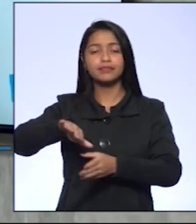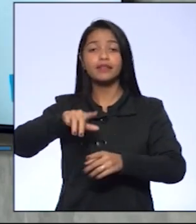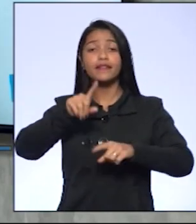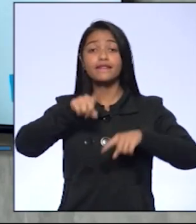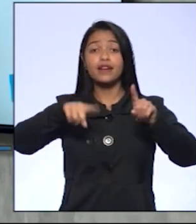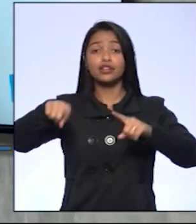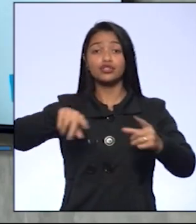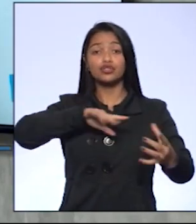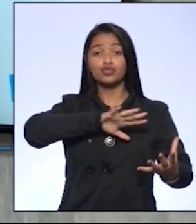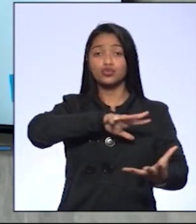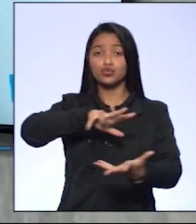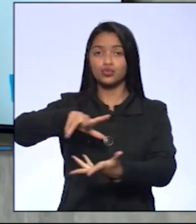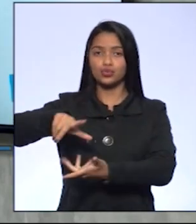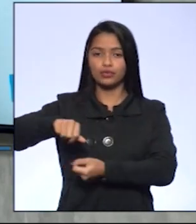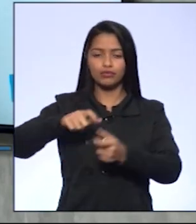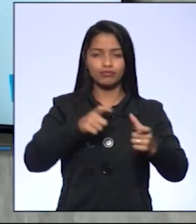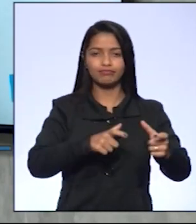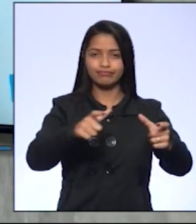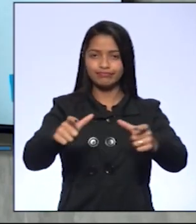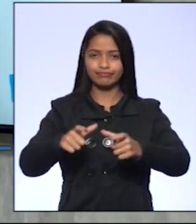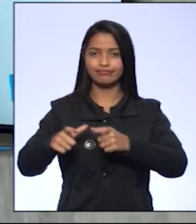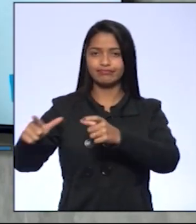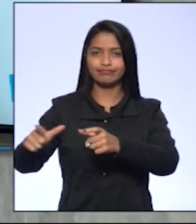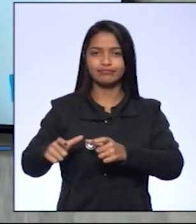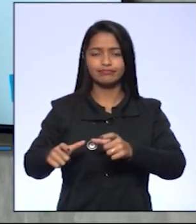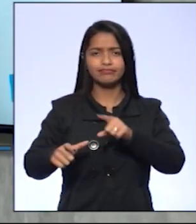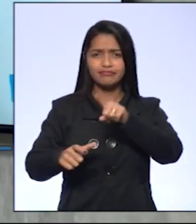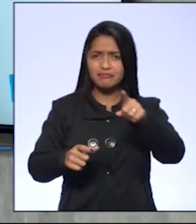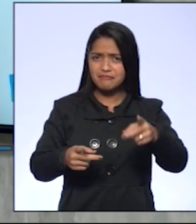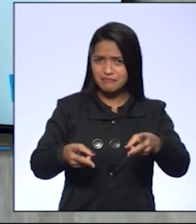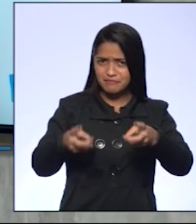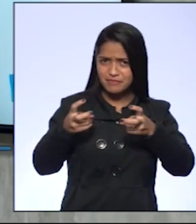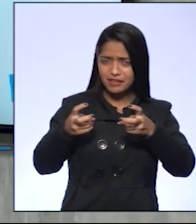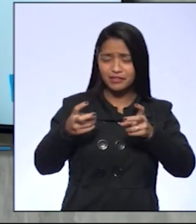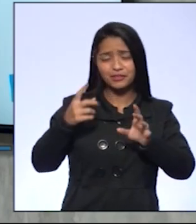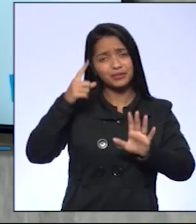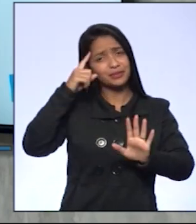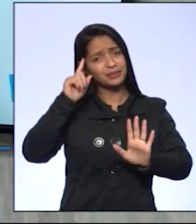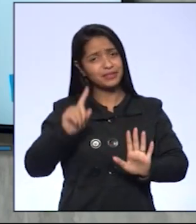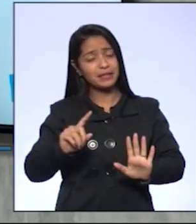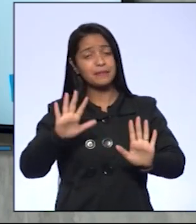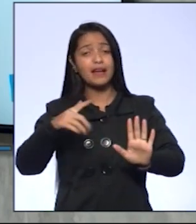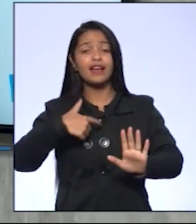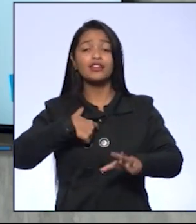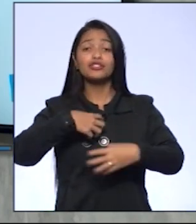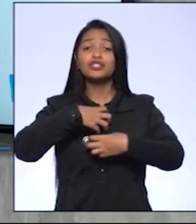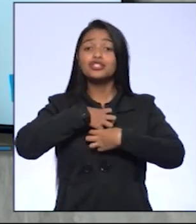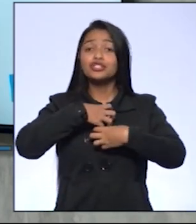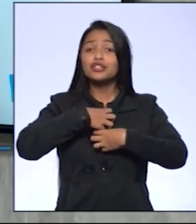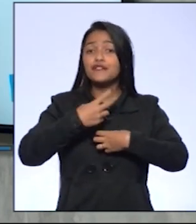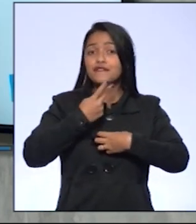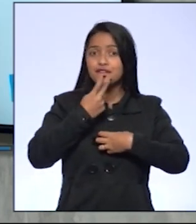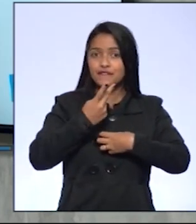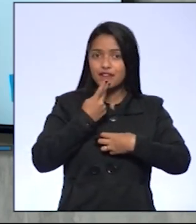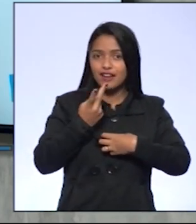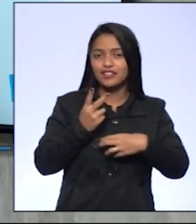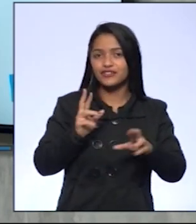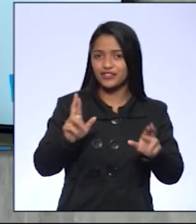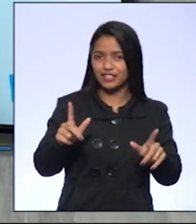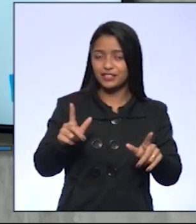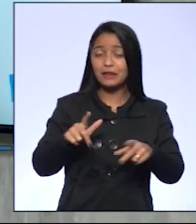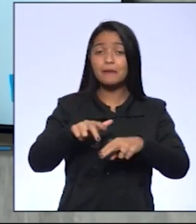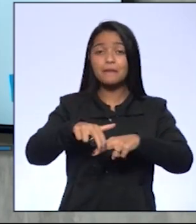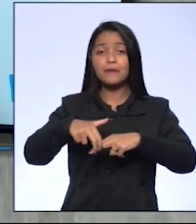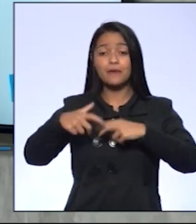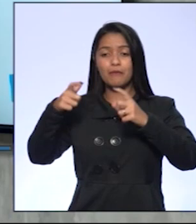geográfica. Bom, eu não sei se todos vocês já perceberam, eu tenho um sotaque bem marcante em razão da